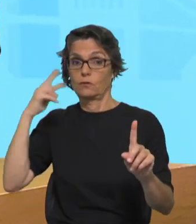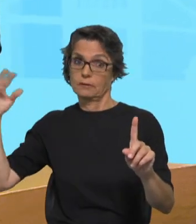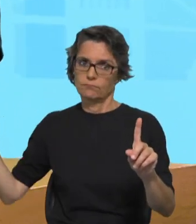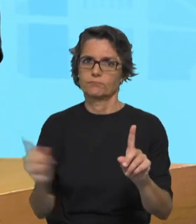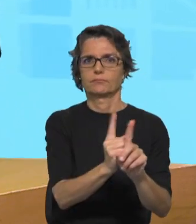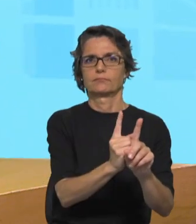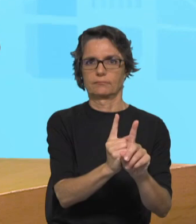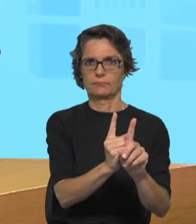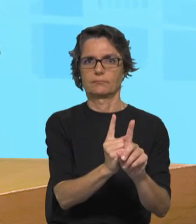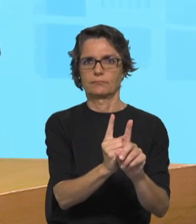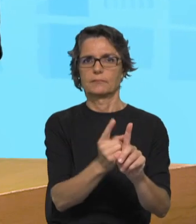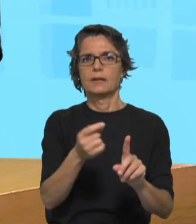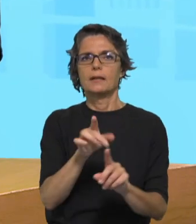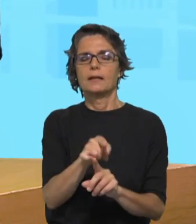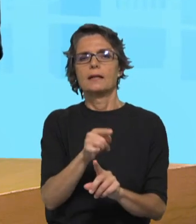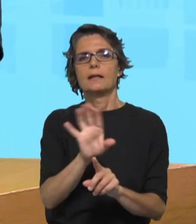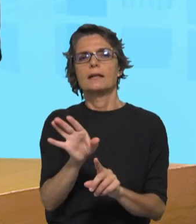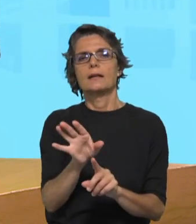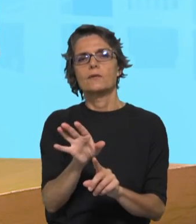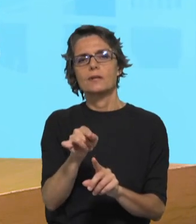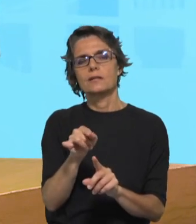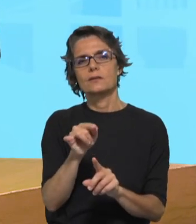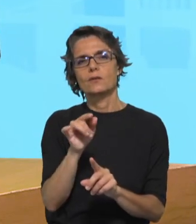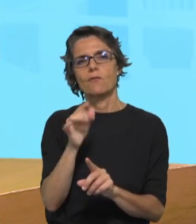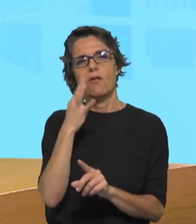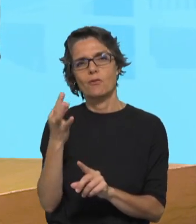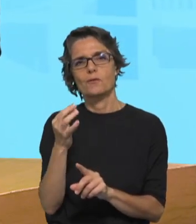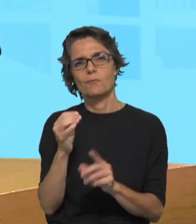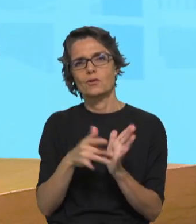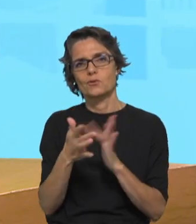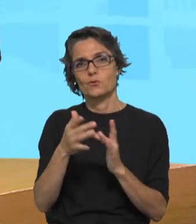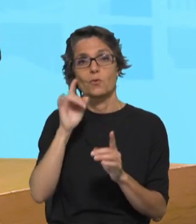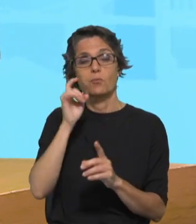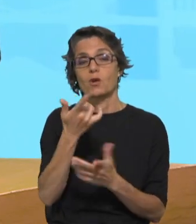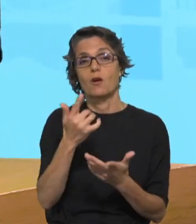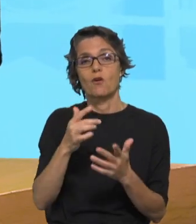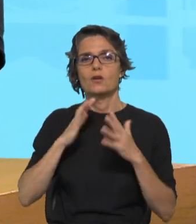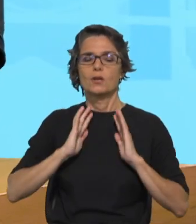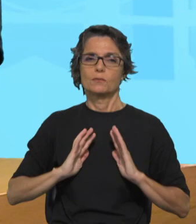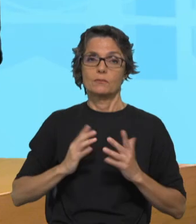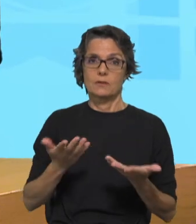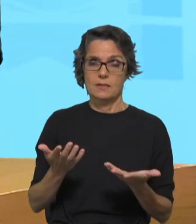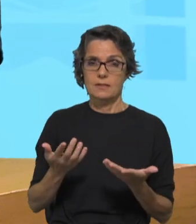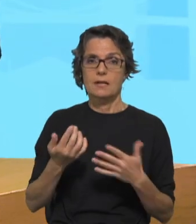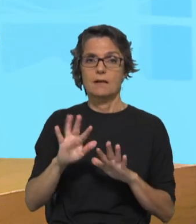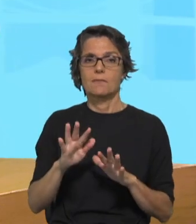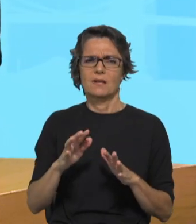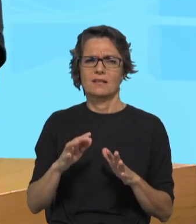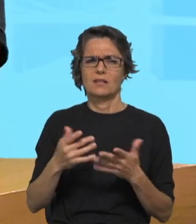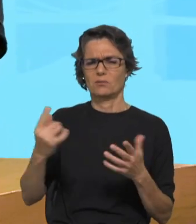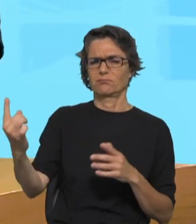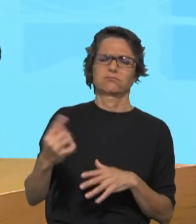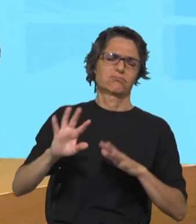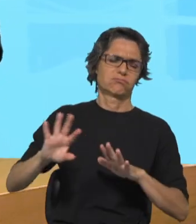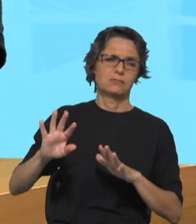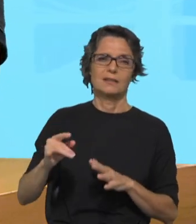E, portanto, é normal que Jesus, que queria era descansar, também dissesse, agora não, deixa-me cá.